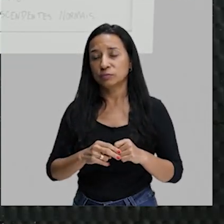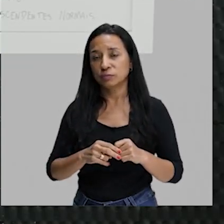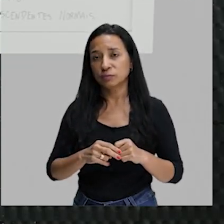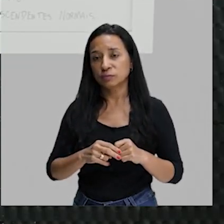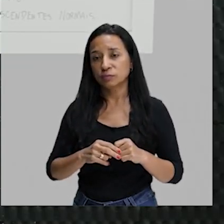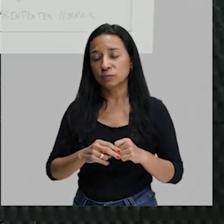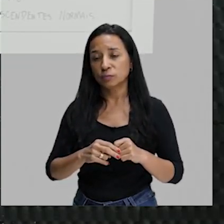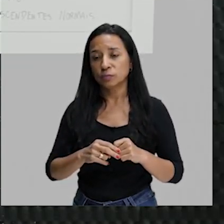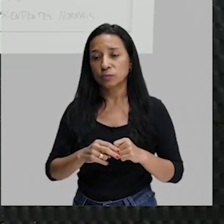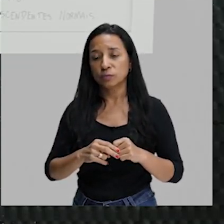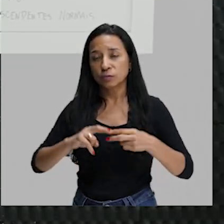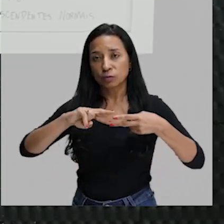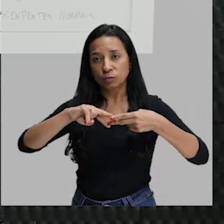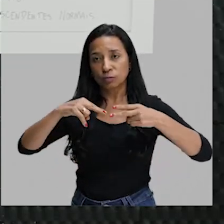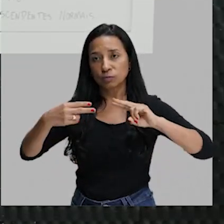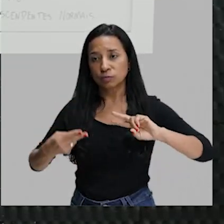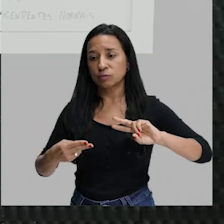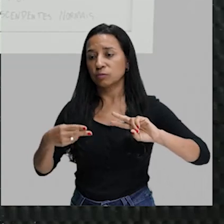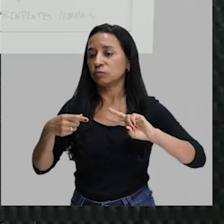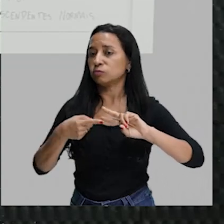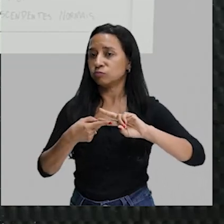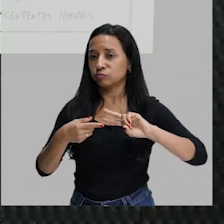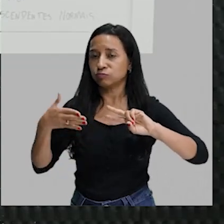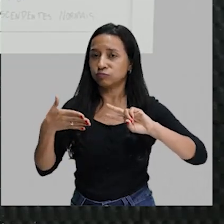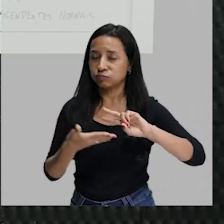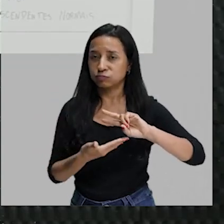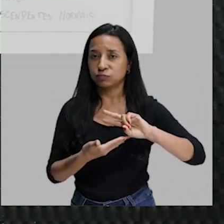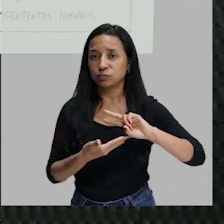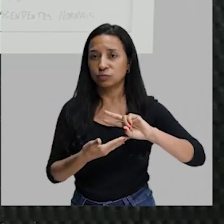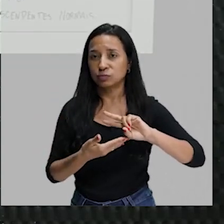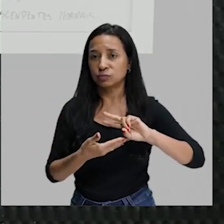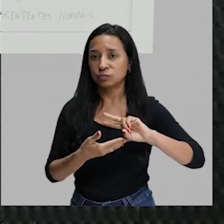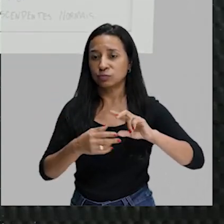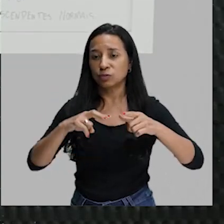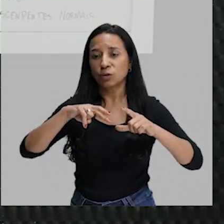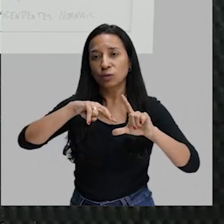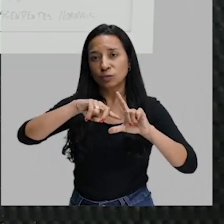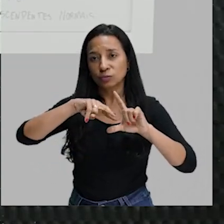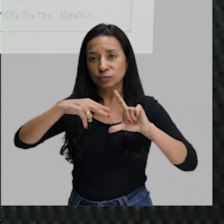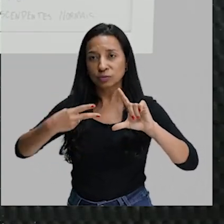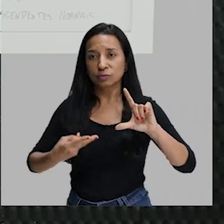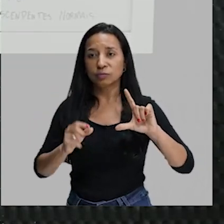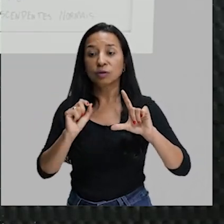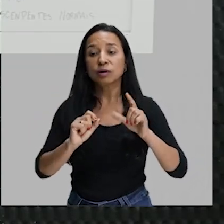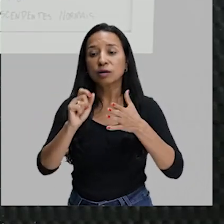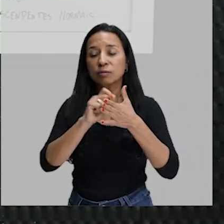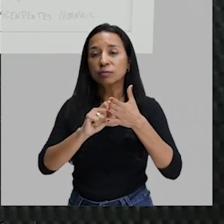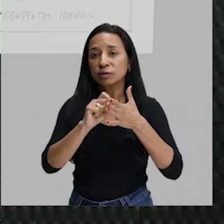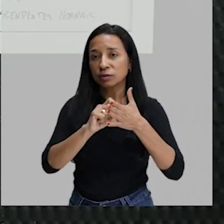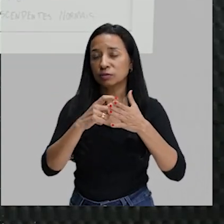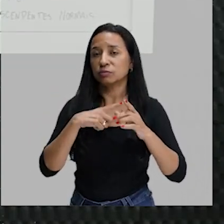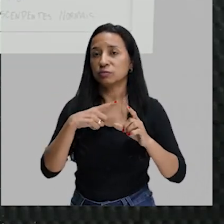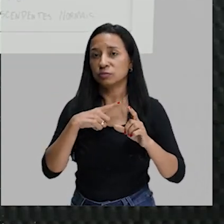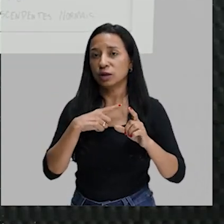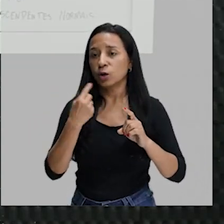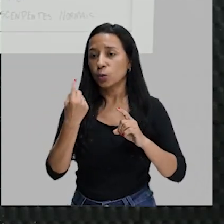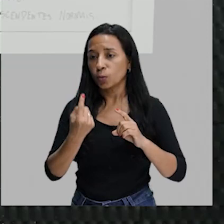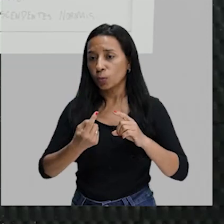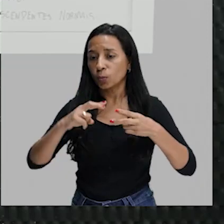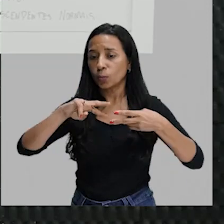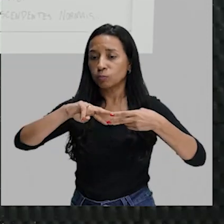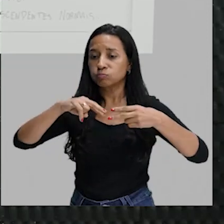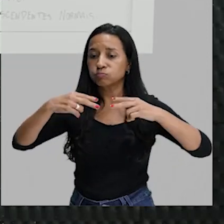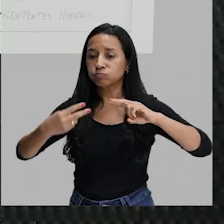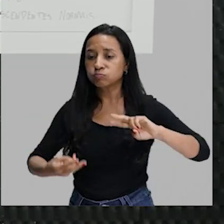tá? Então, com essa informação, eu descobri nesse heredograma que quem está pintado tem pelo menos um alelo